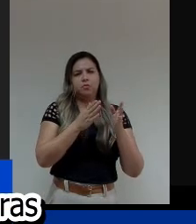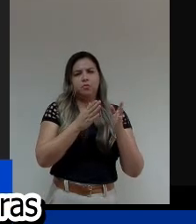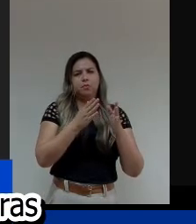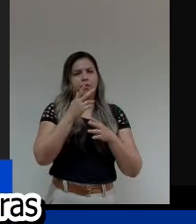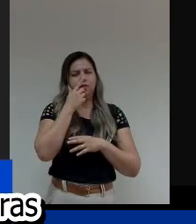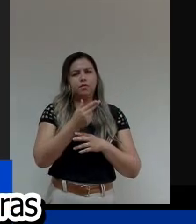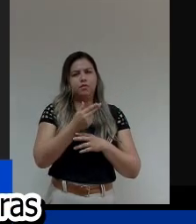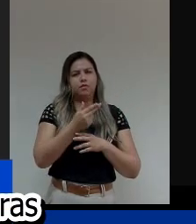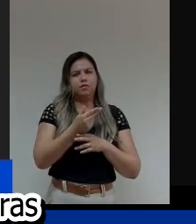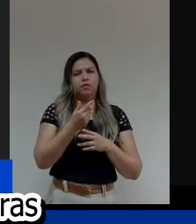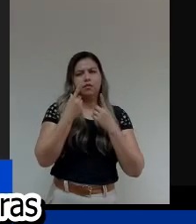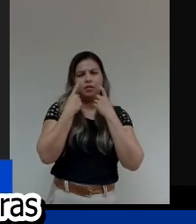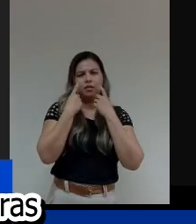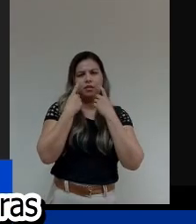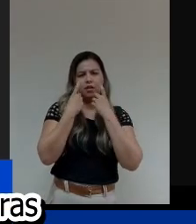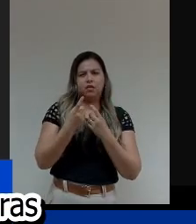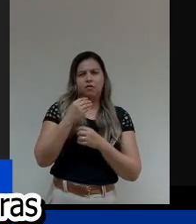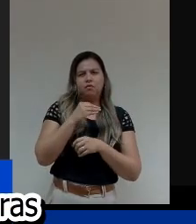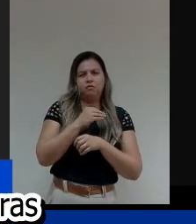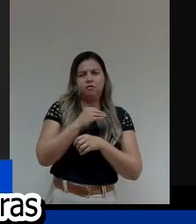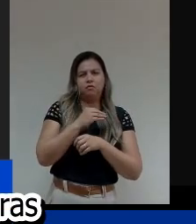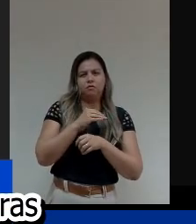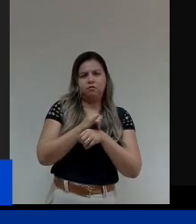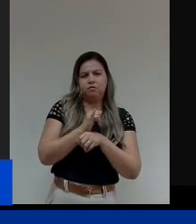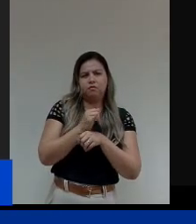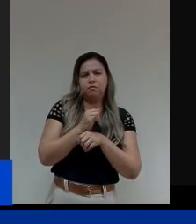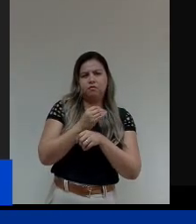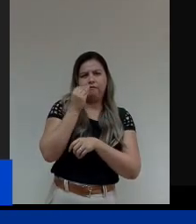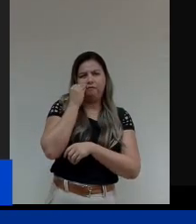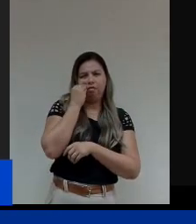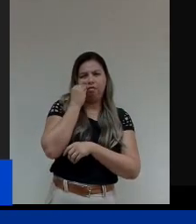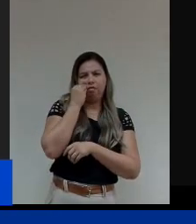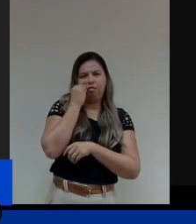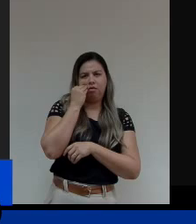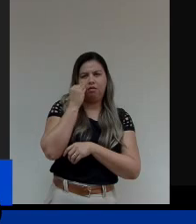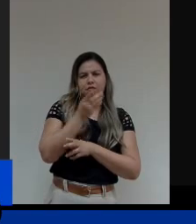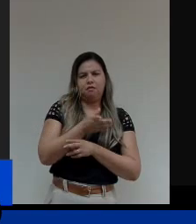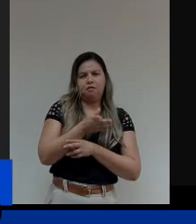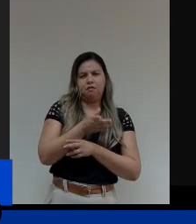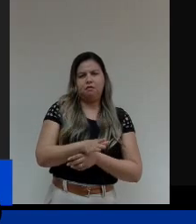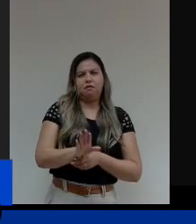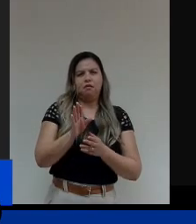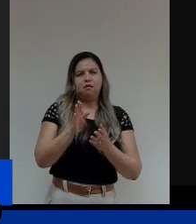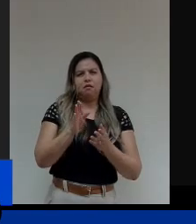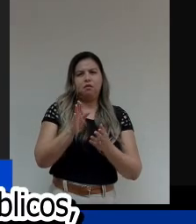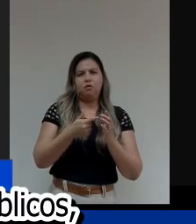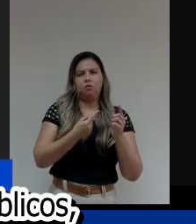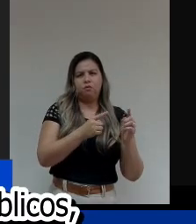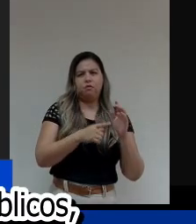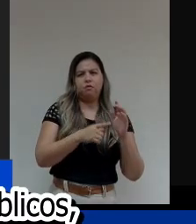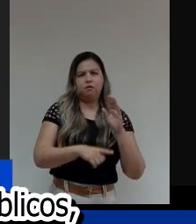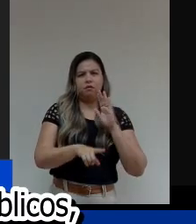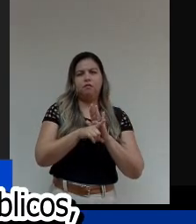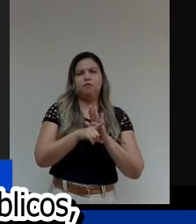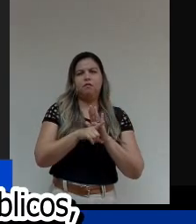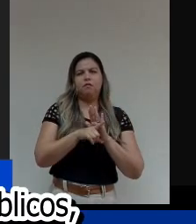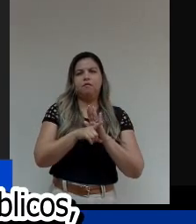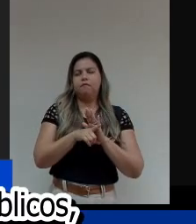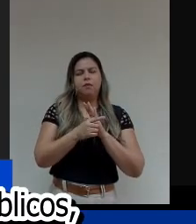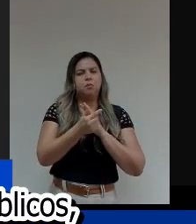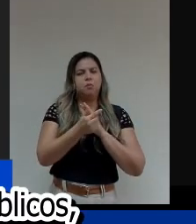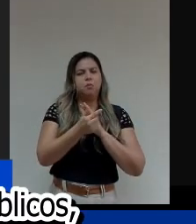de finalidade ou uma intenção clara de burlar as regras eleitorais. De acordo com o MPE, não há indicação de que a postagem